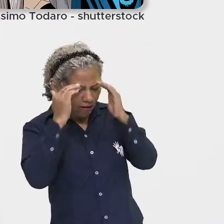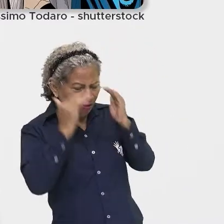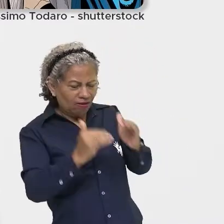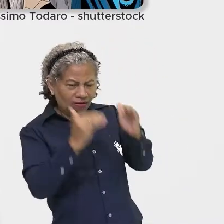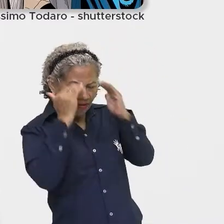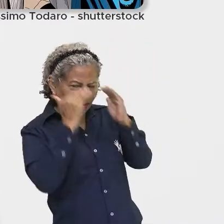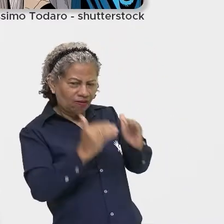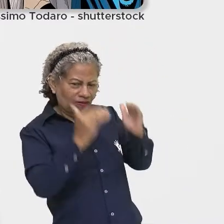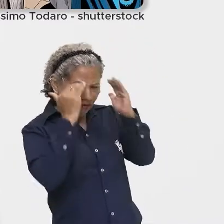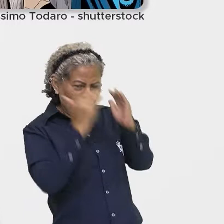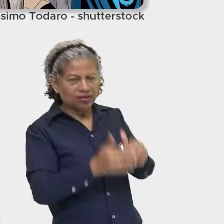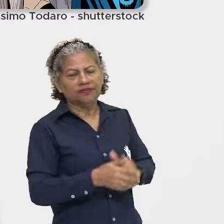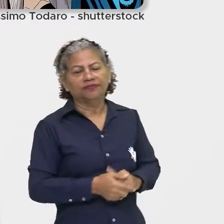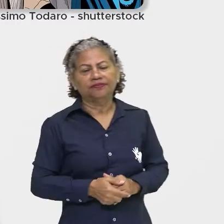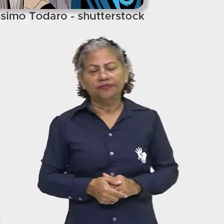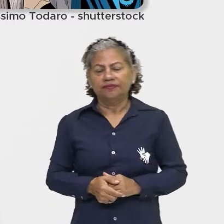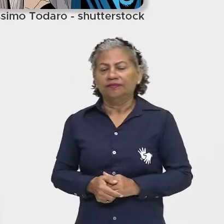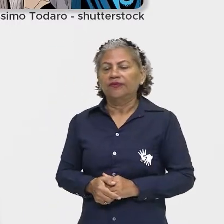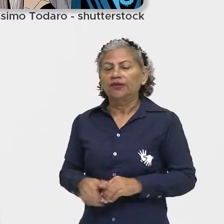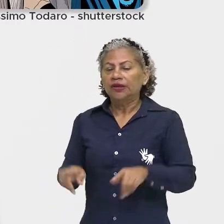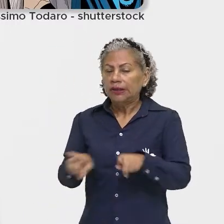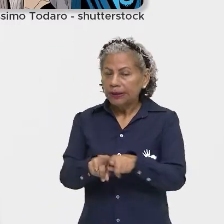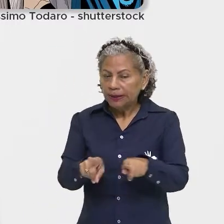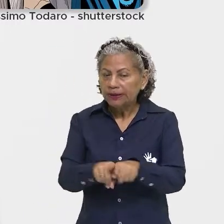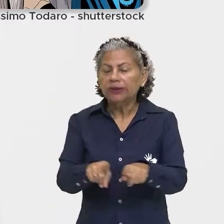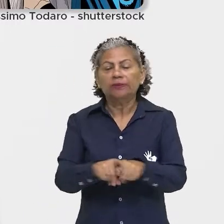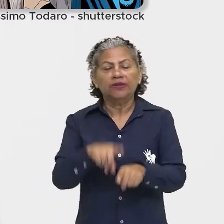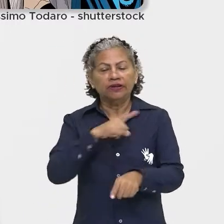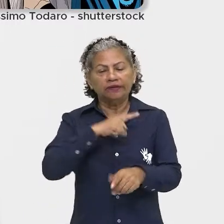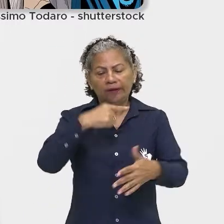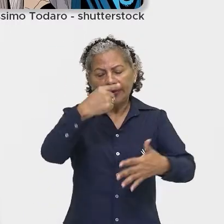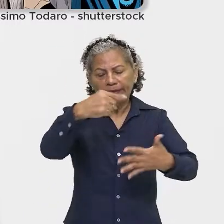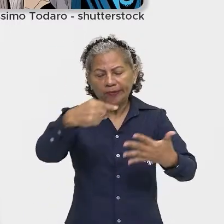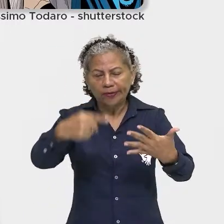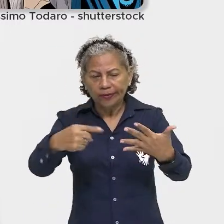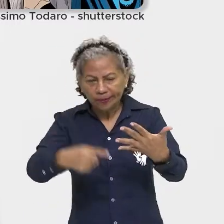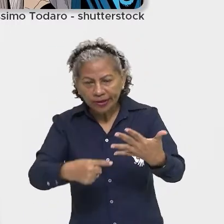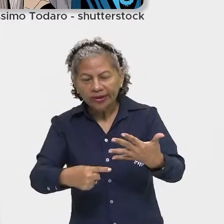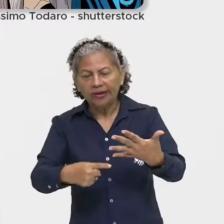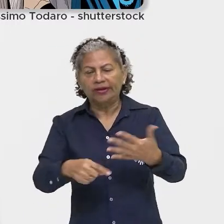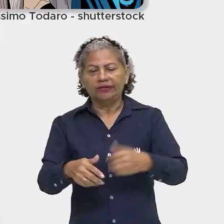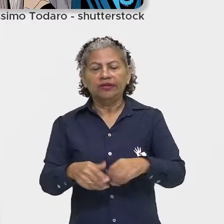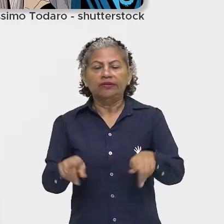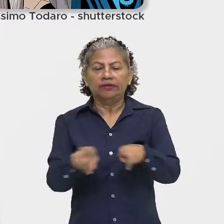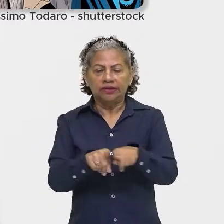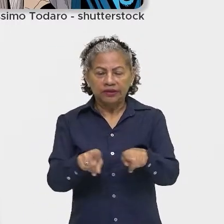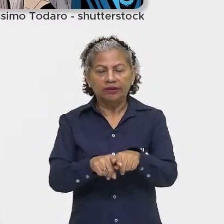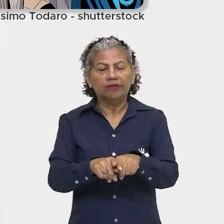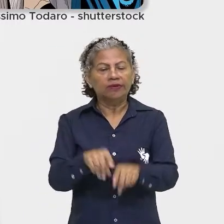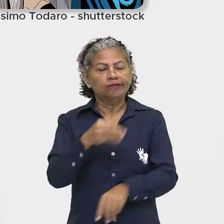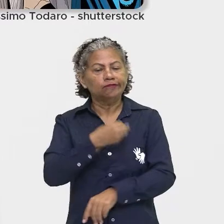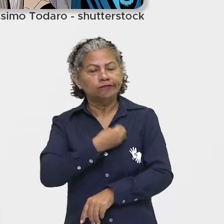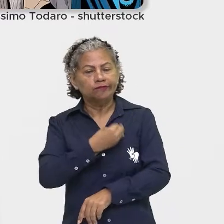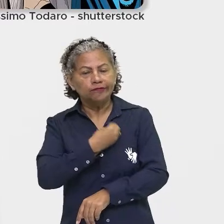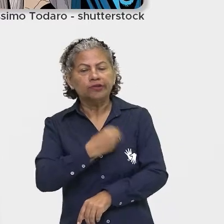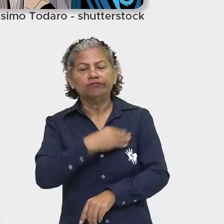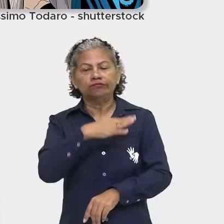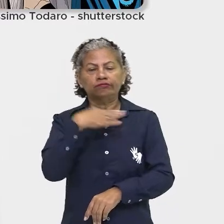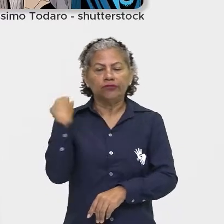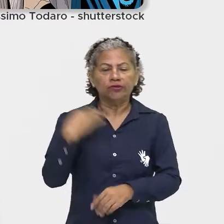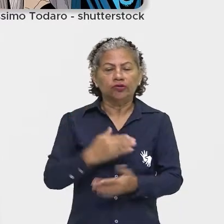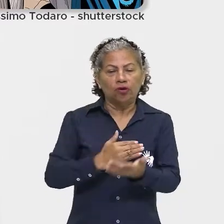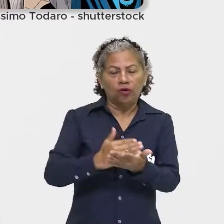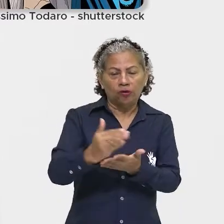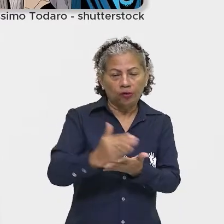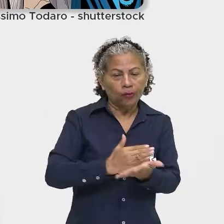vida política, possuir coisas de propriedade e de se casar. Entretanto, algum senhor